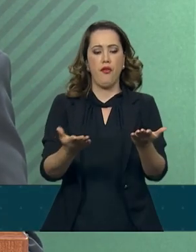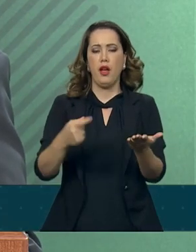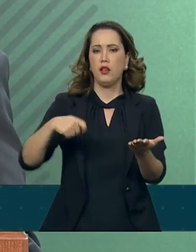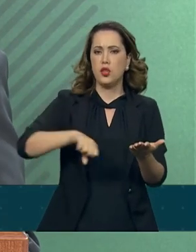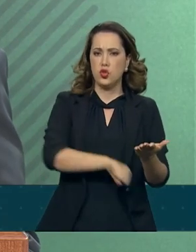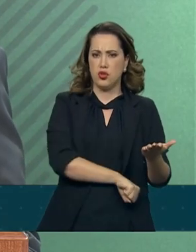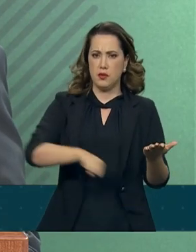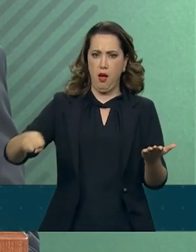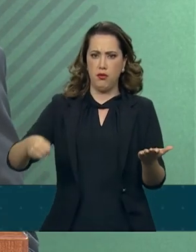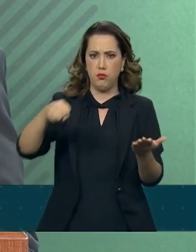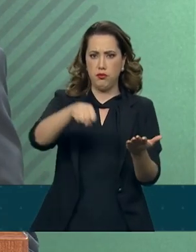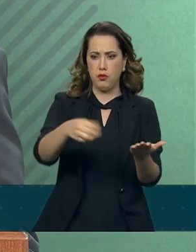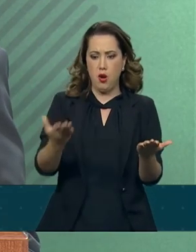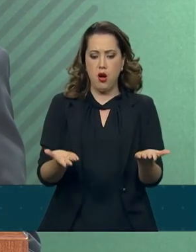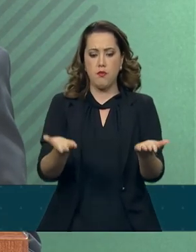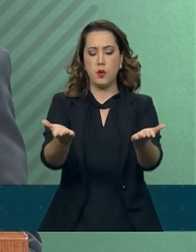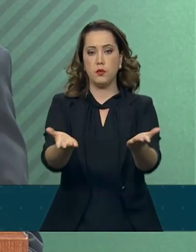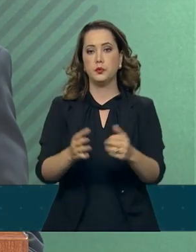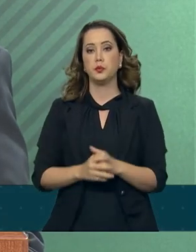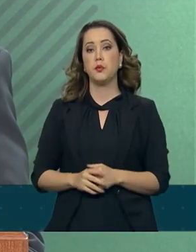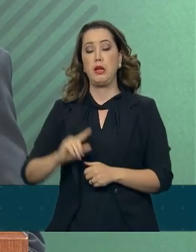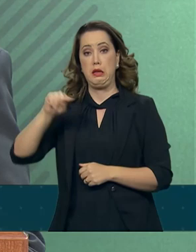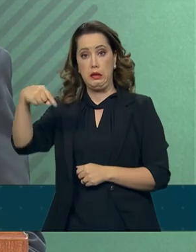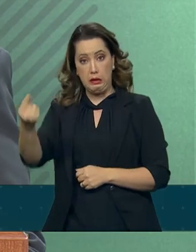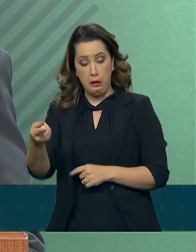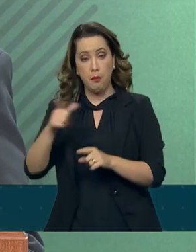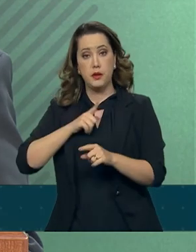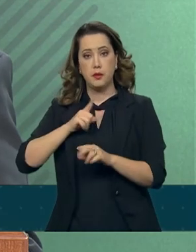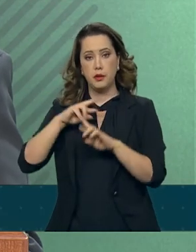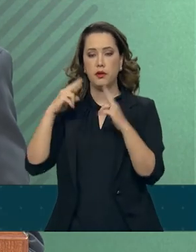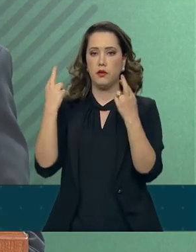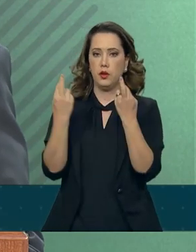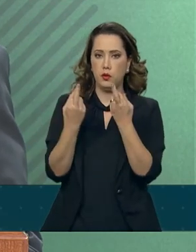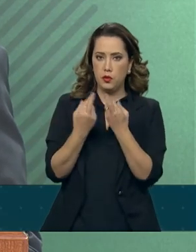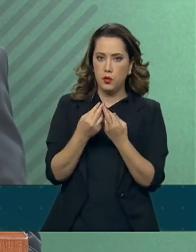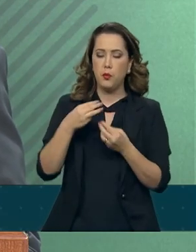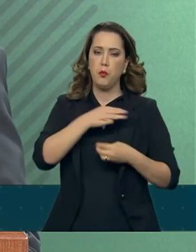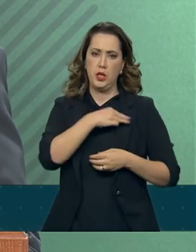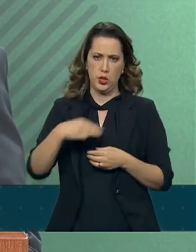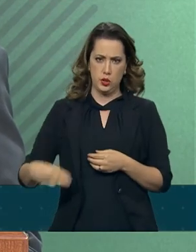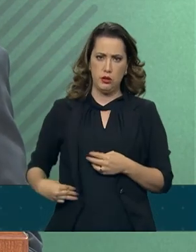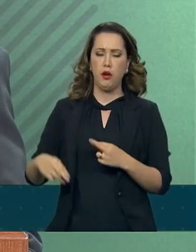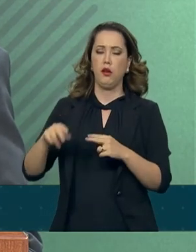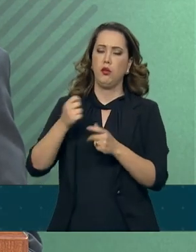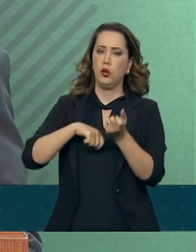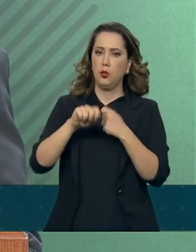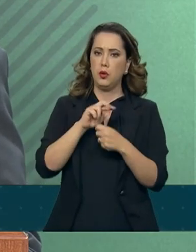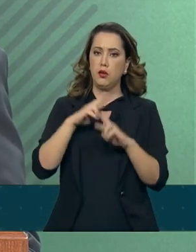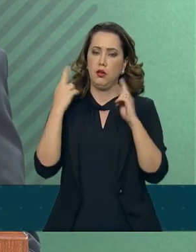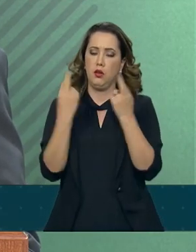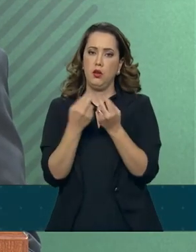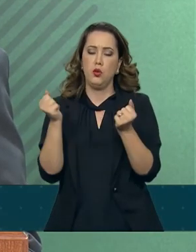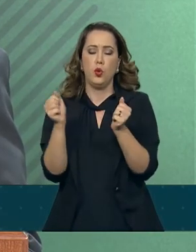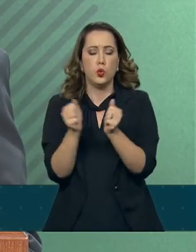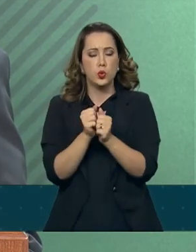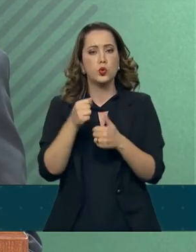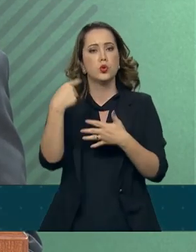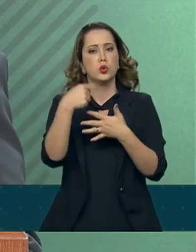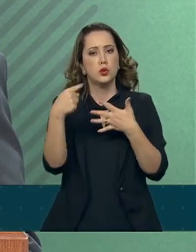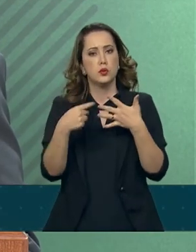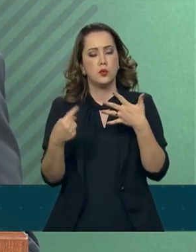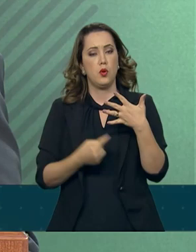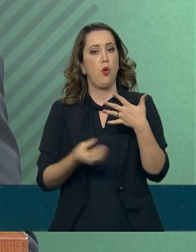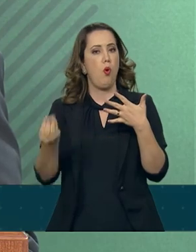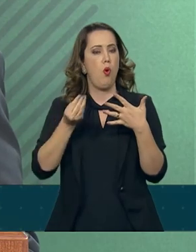economia atualizou mais uma vez o senhor presidente sobre as medidas e indicadores